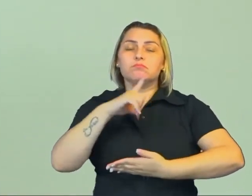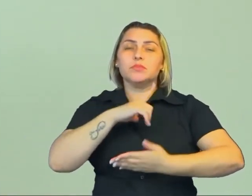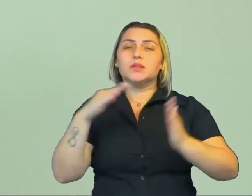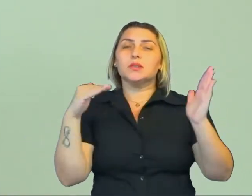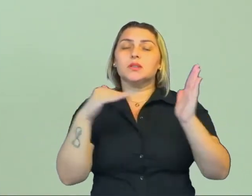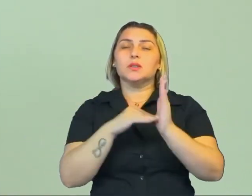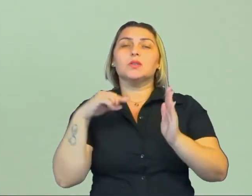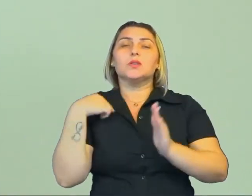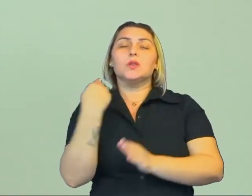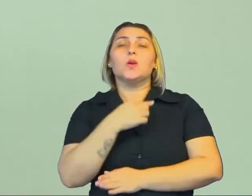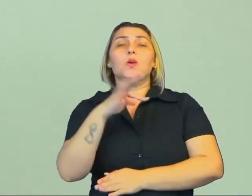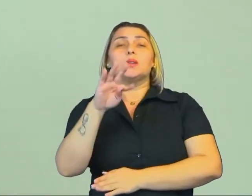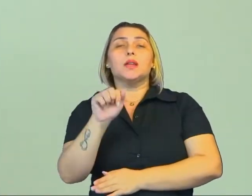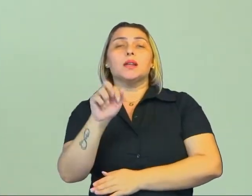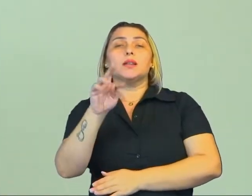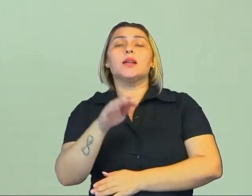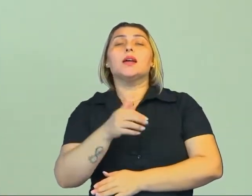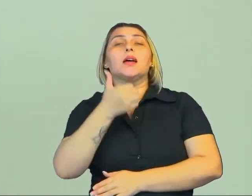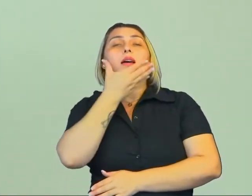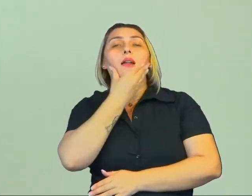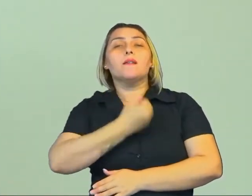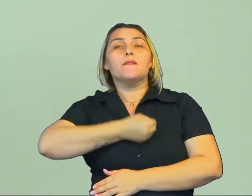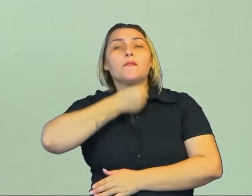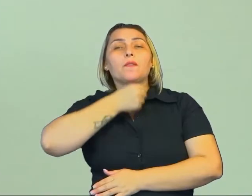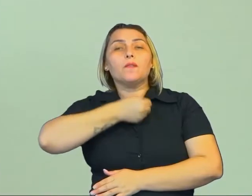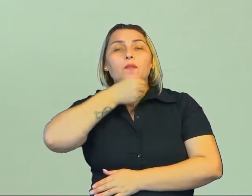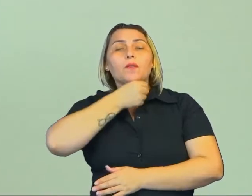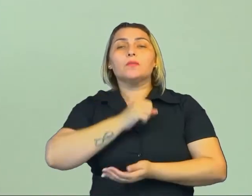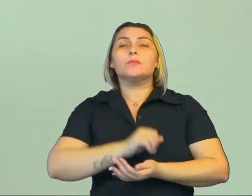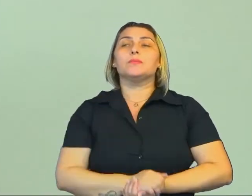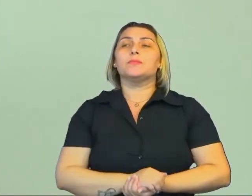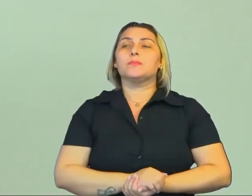com o nosso tataravô.